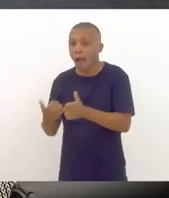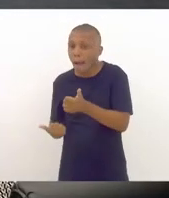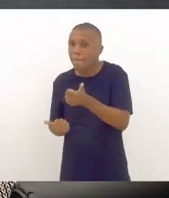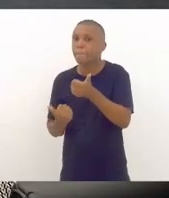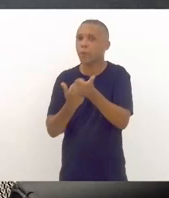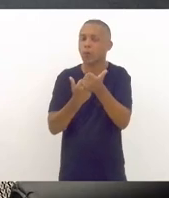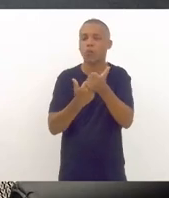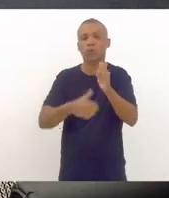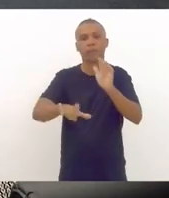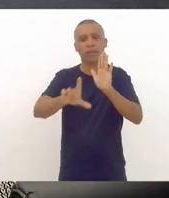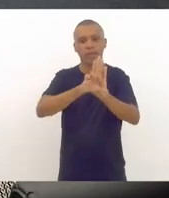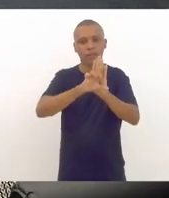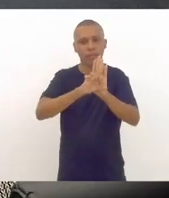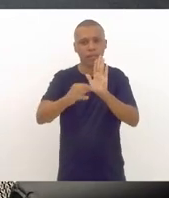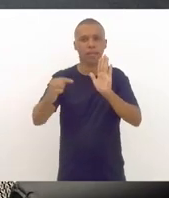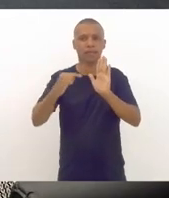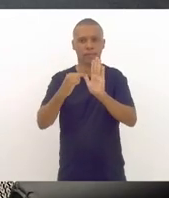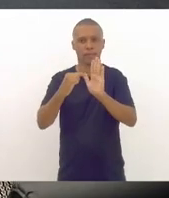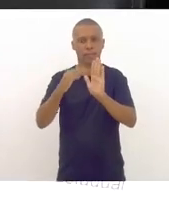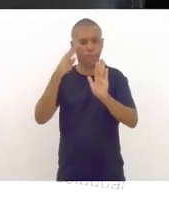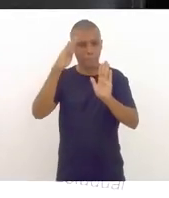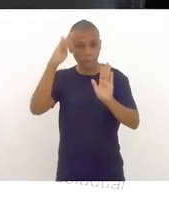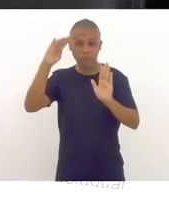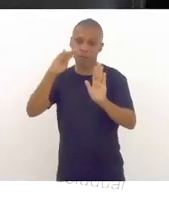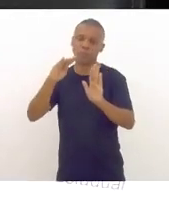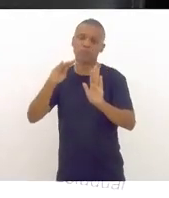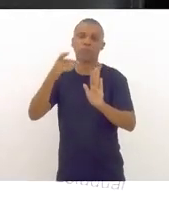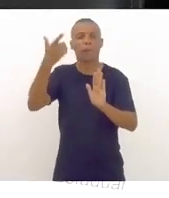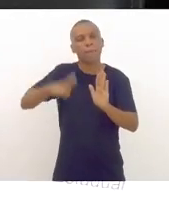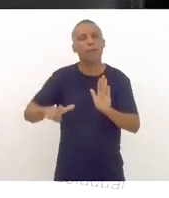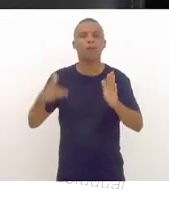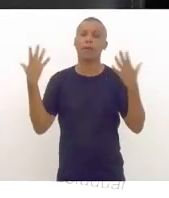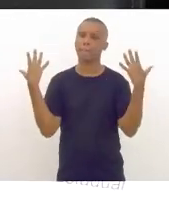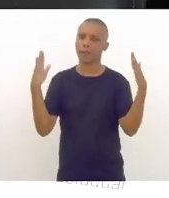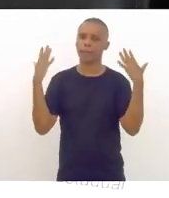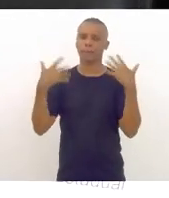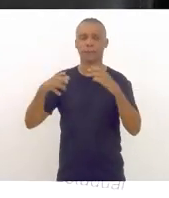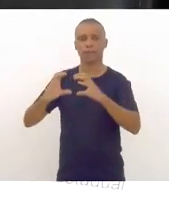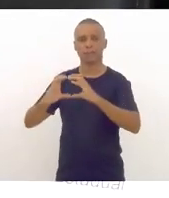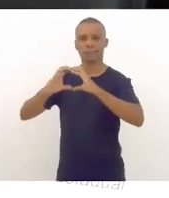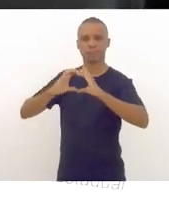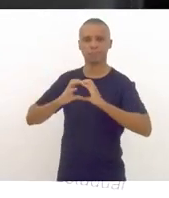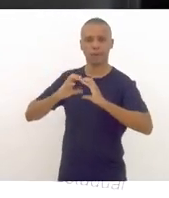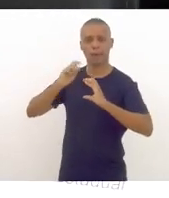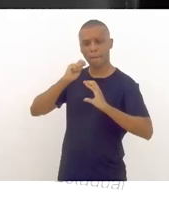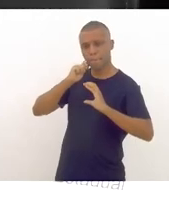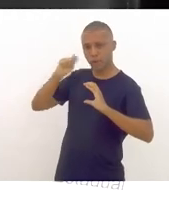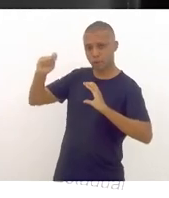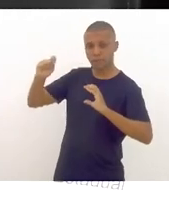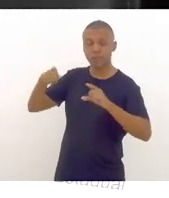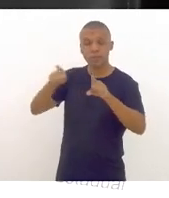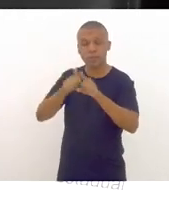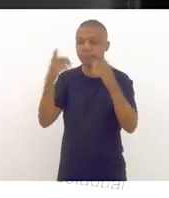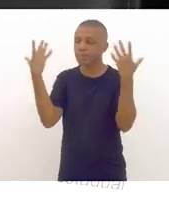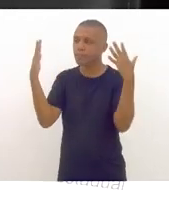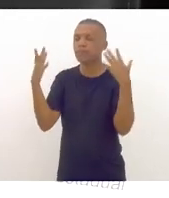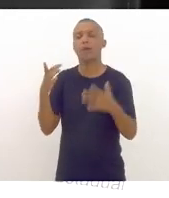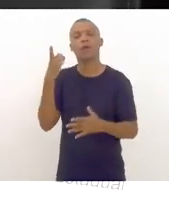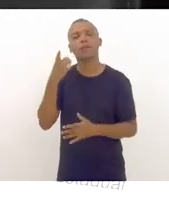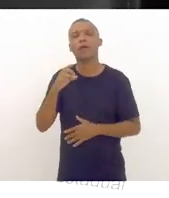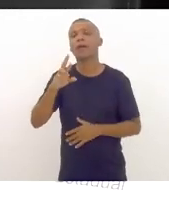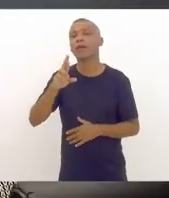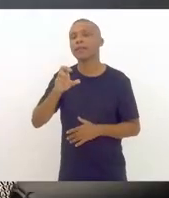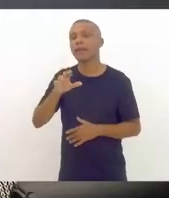nessas leis. Mais uma vez, parabenizar a sua medalha, parabenizar ao deputado Renato Zacca,